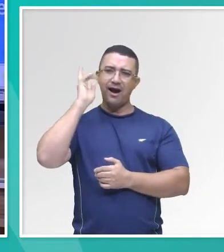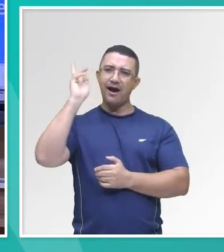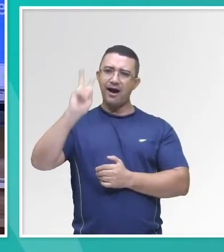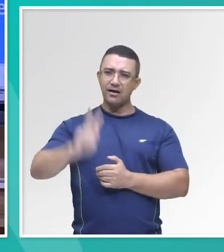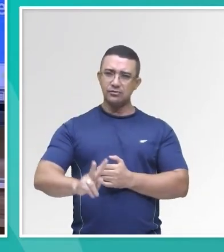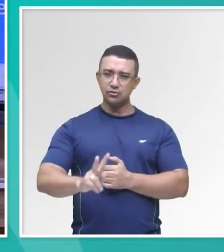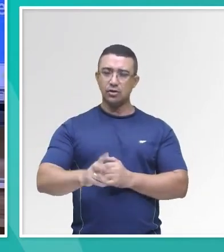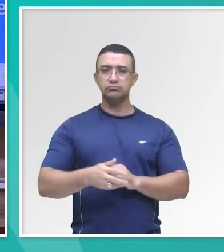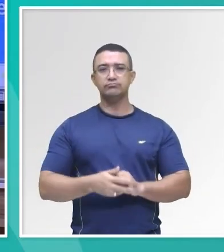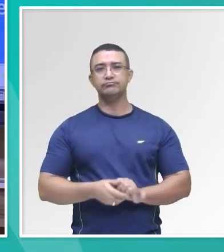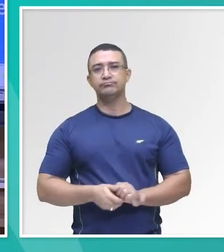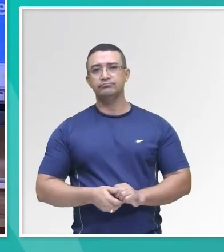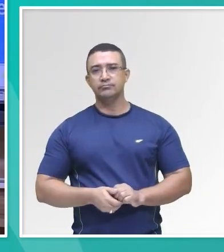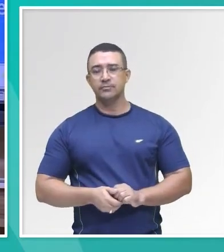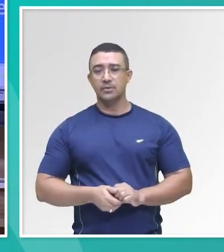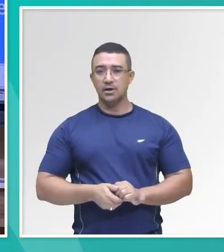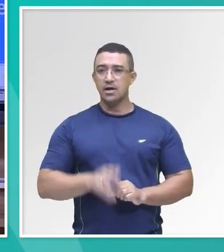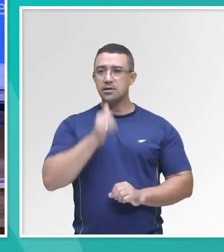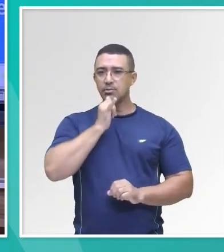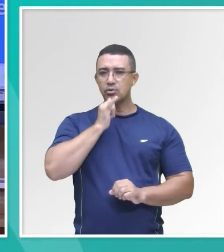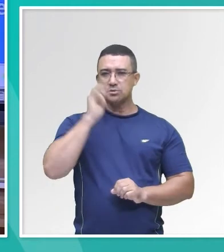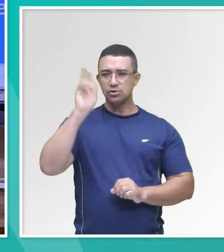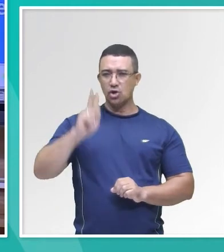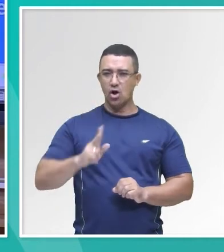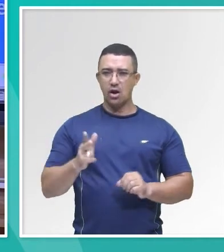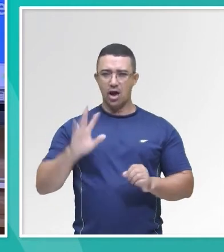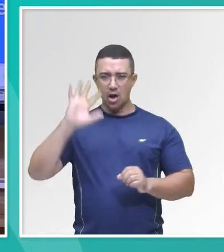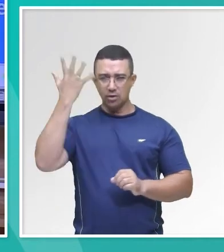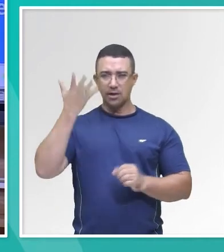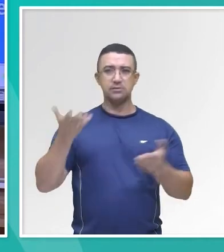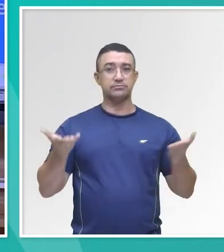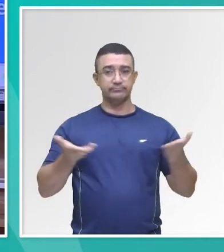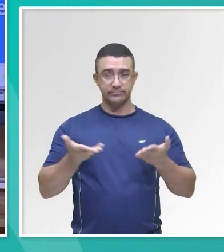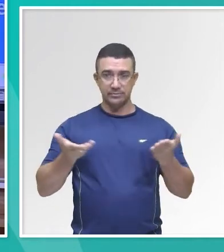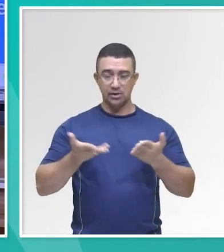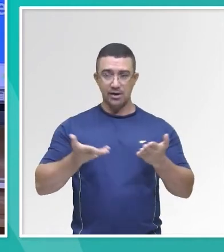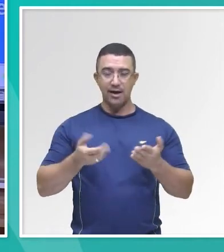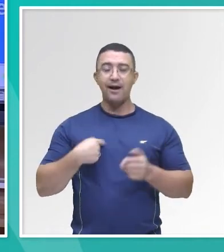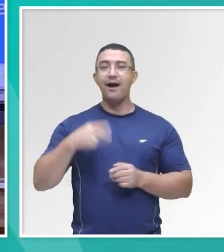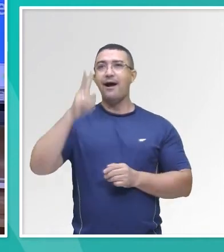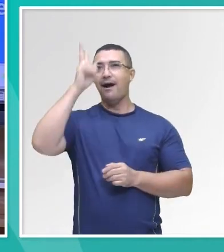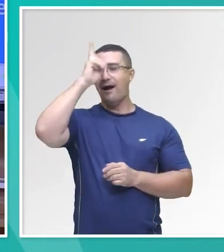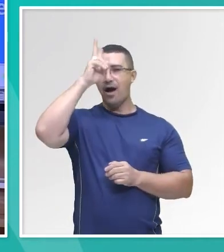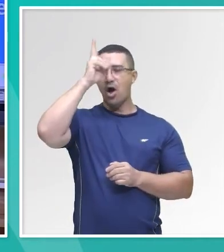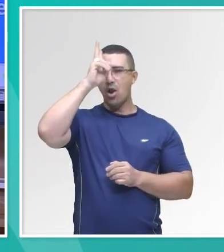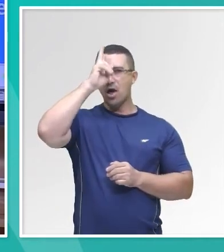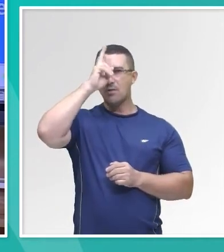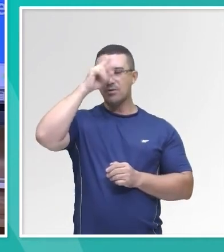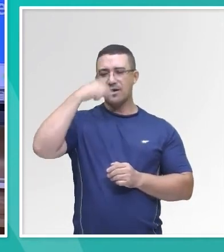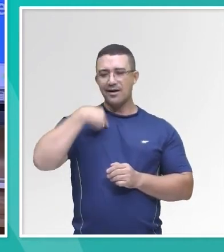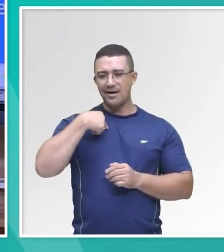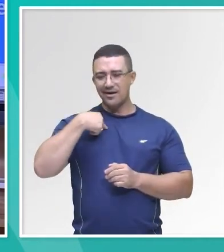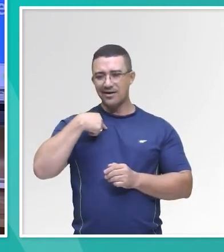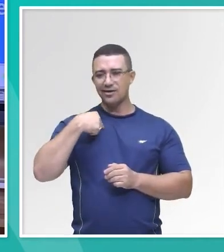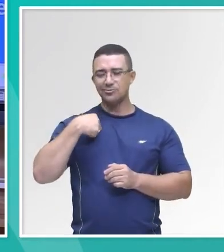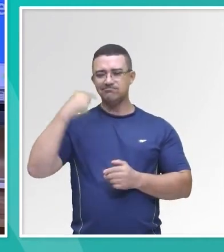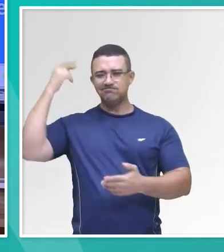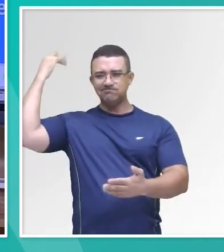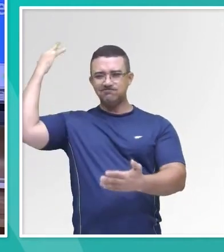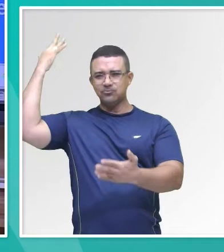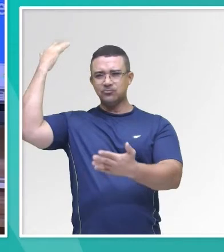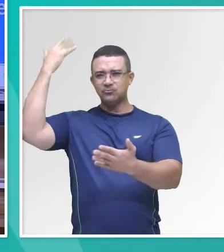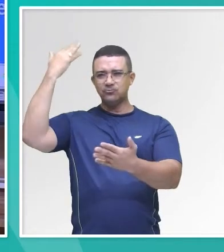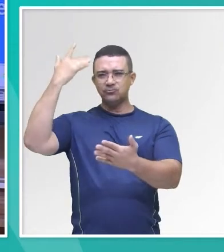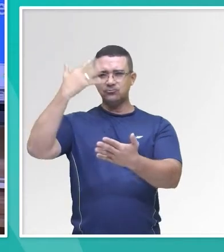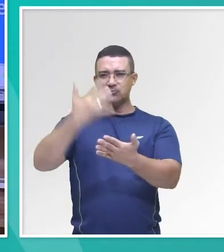eu estava contando uma história de agora, ocorrendo agora a história, aí eu lembro assim, digo, não, eu vou fazer um flashback e retornar para